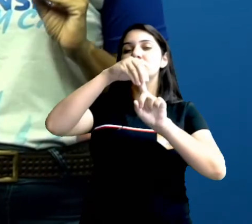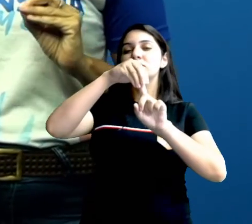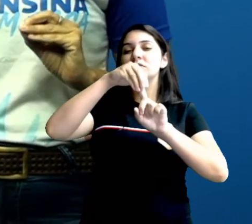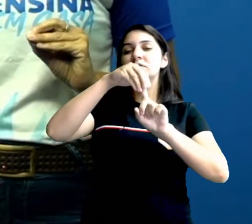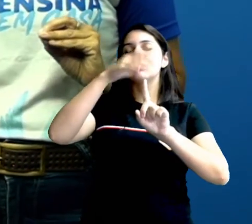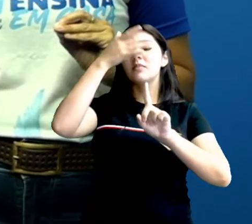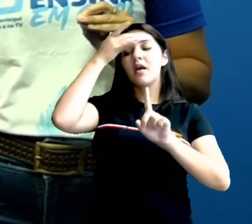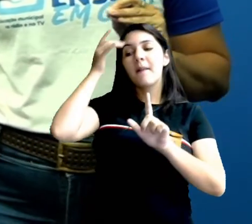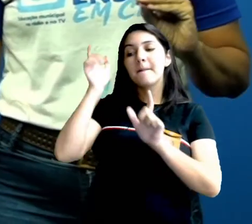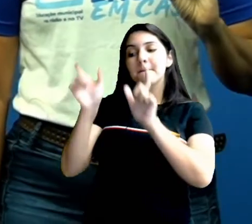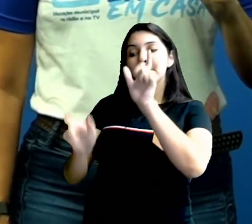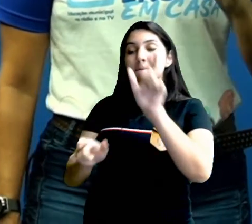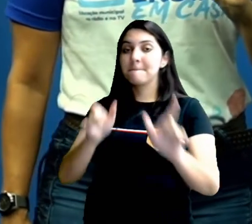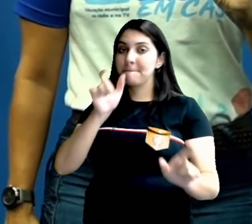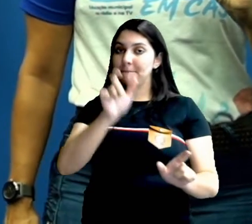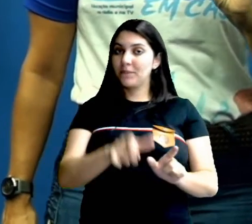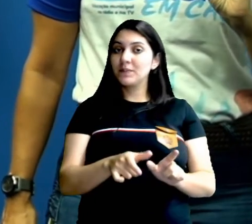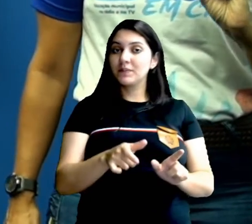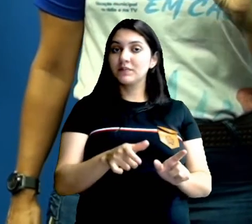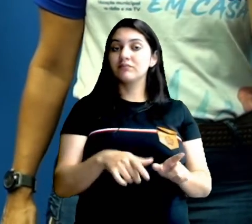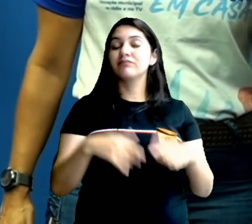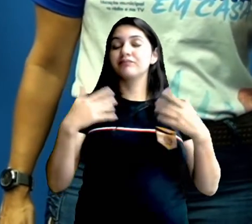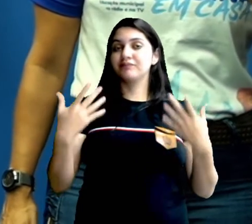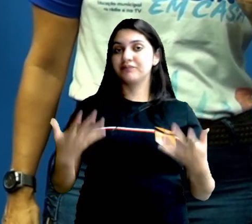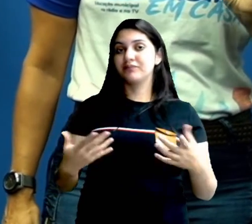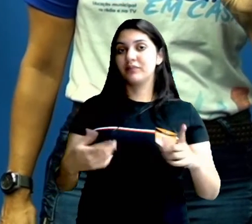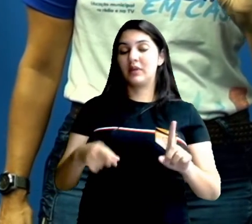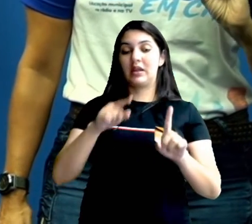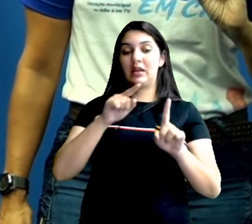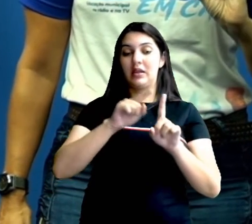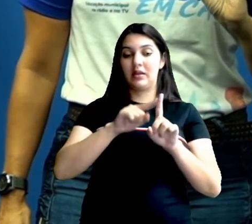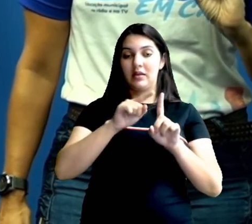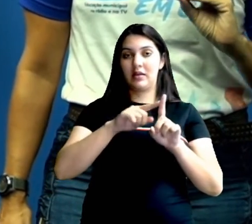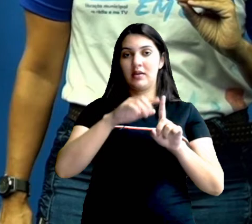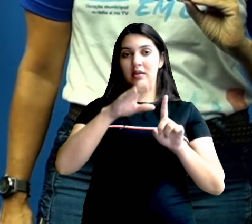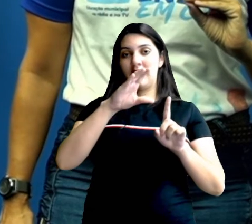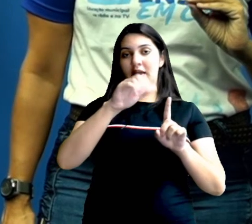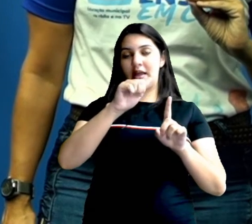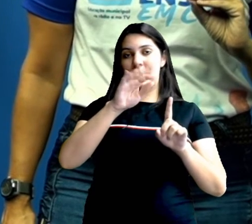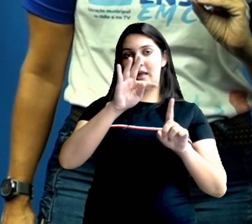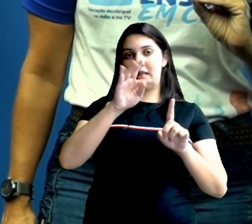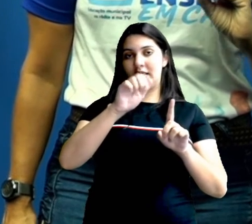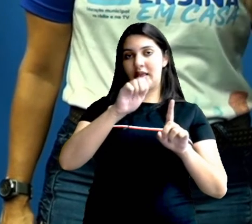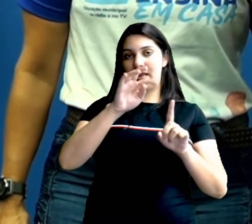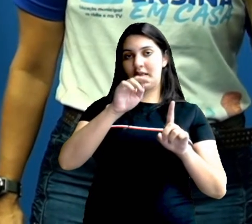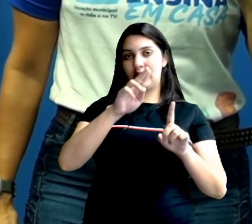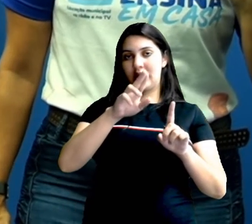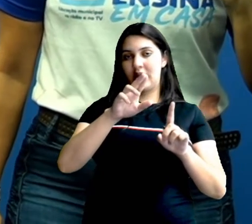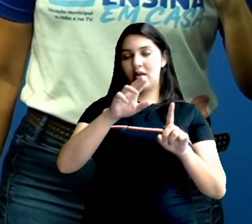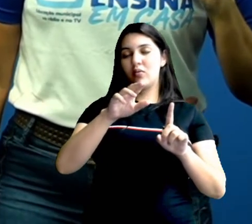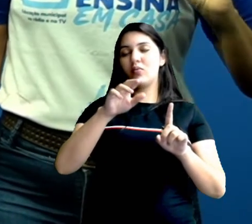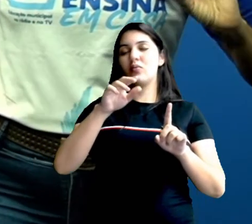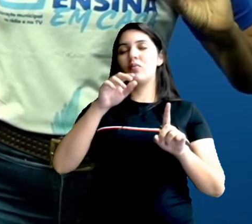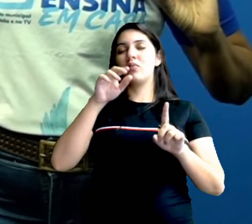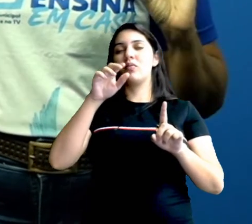principais personagens? São Catatau e Mainá,